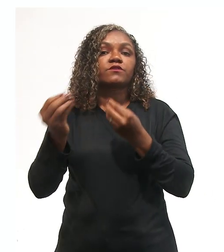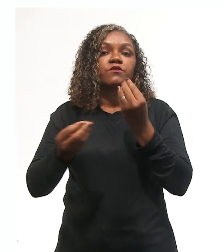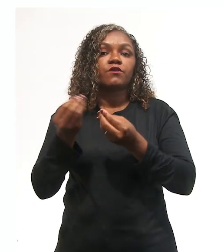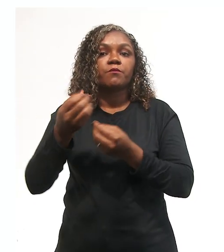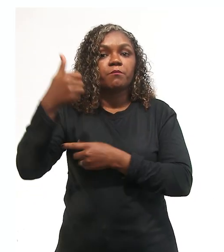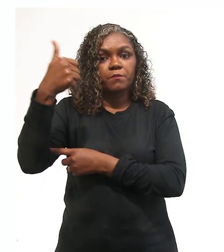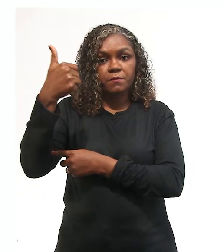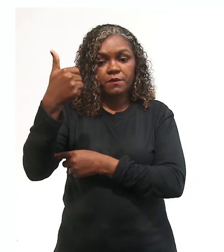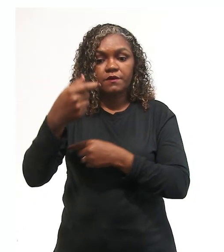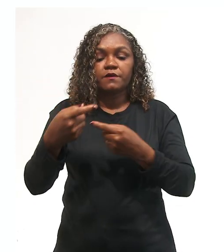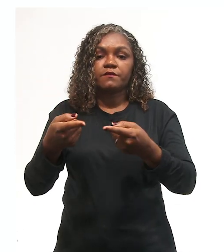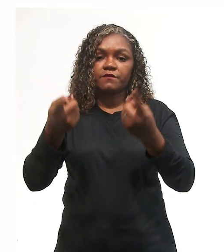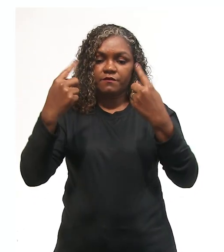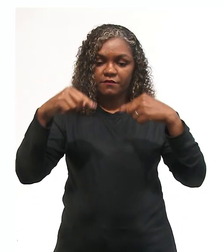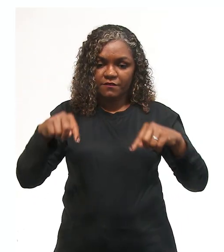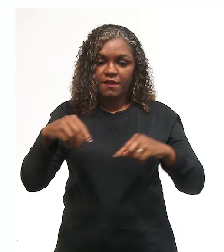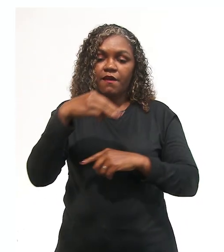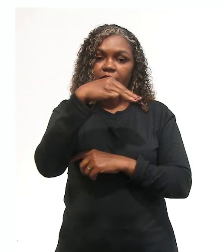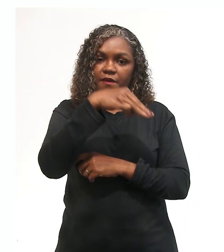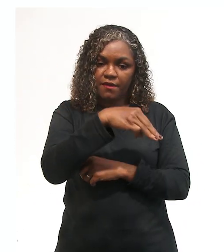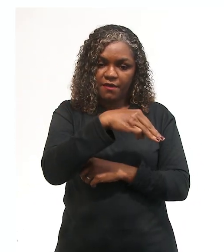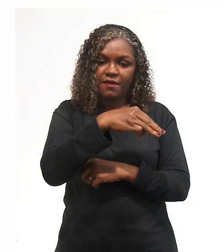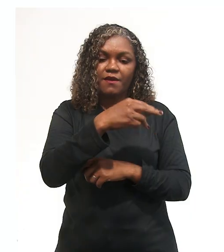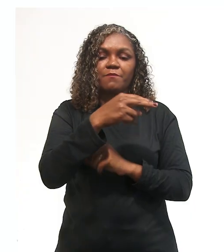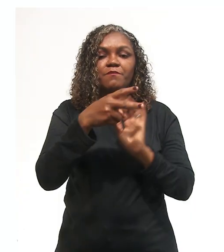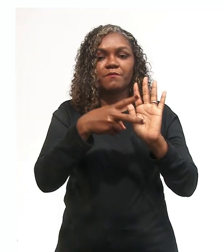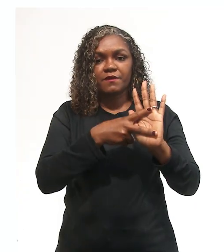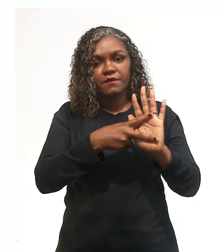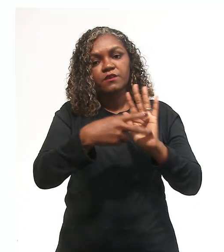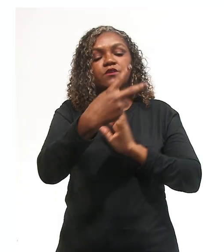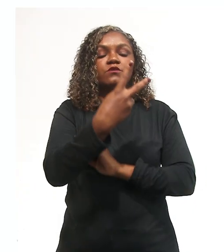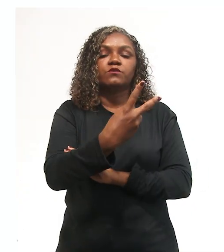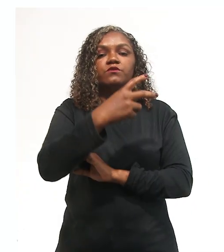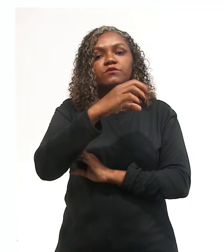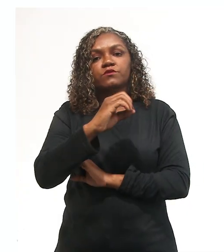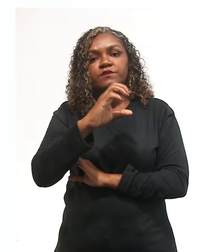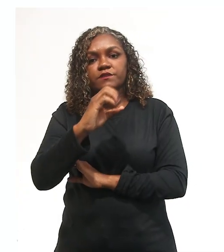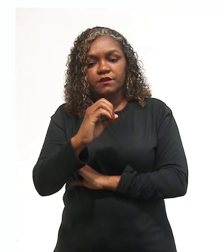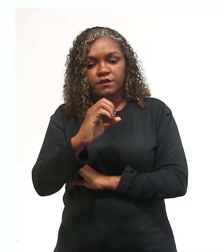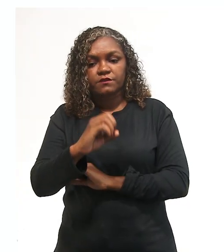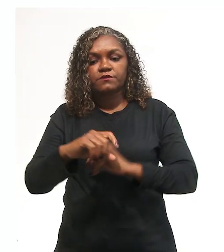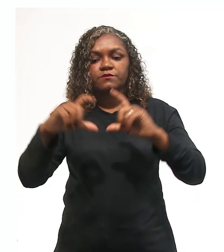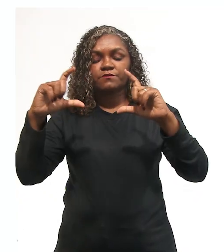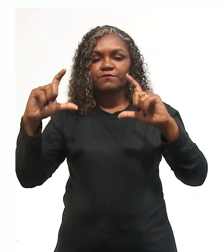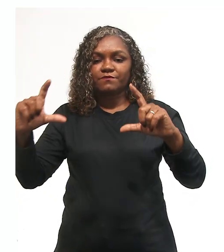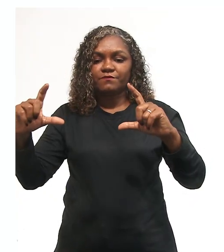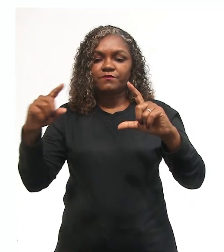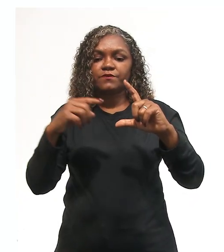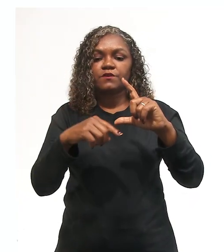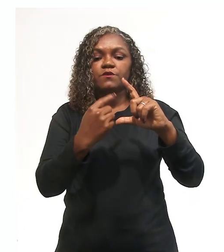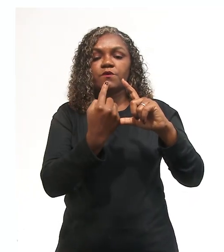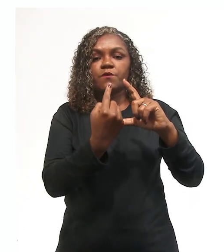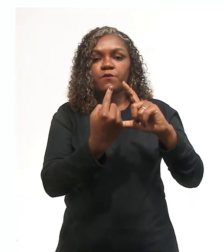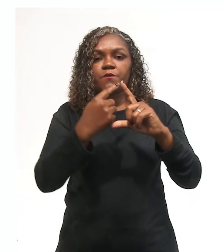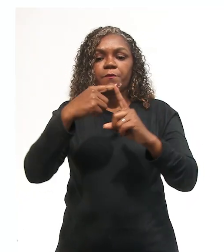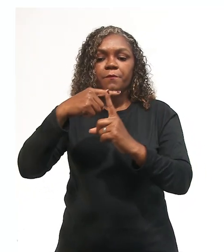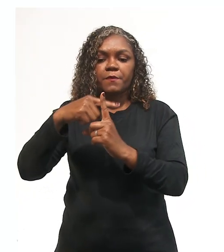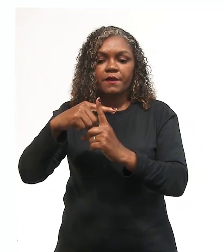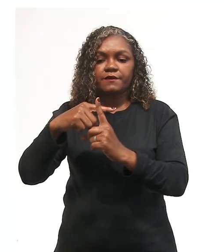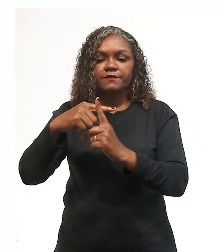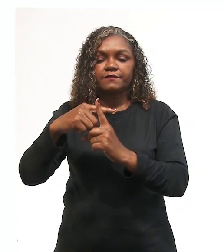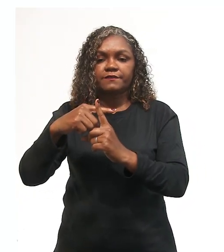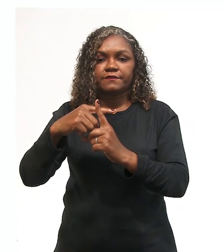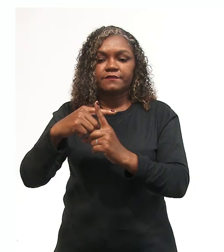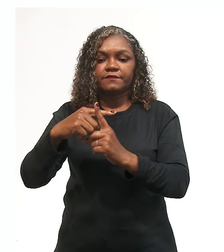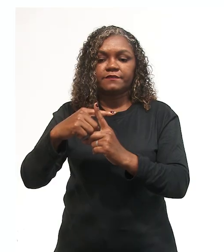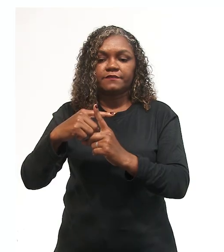está dentro do parênteses, repete tudo que tiver para repetir. Então, a gente vai ter 1 mais.